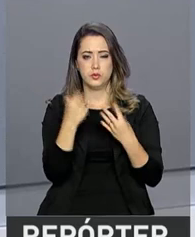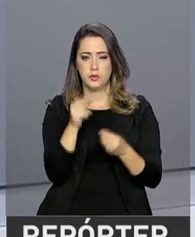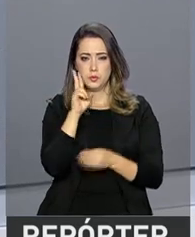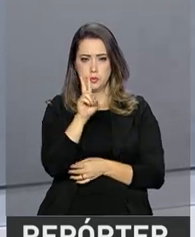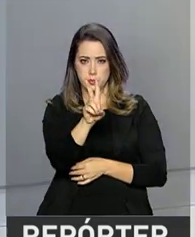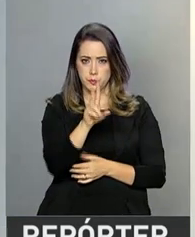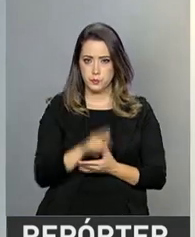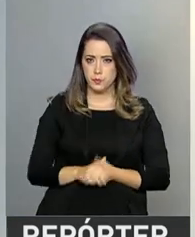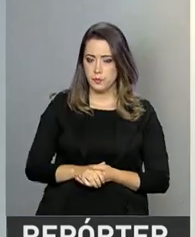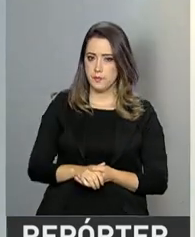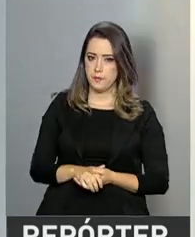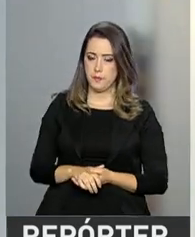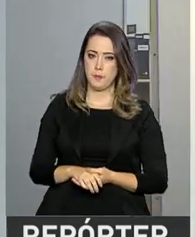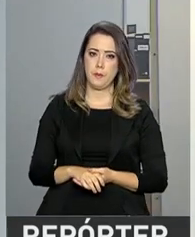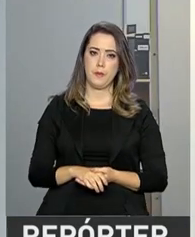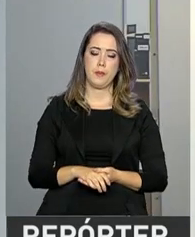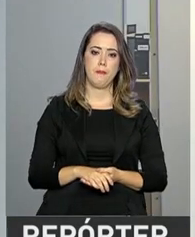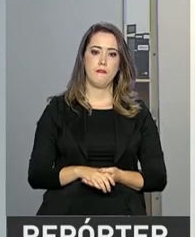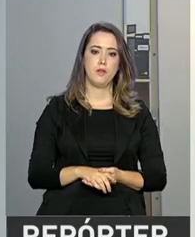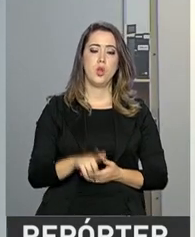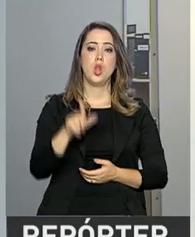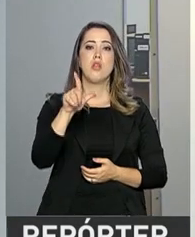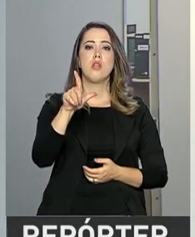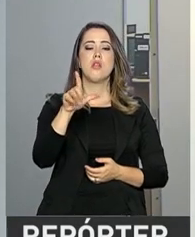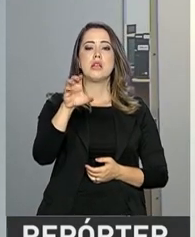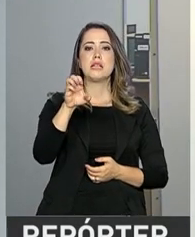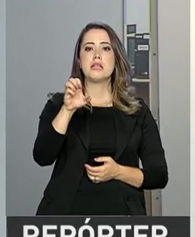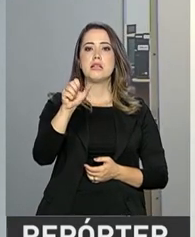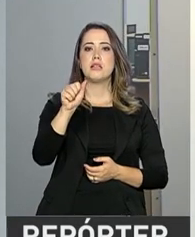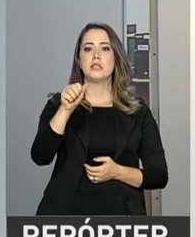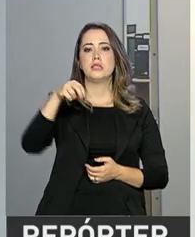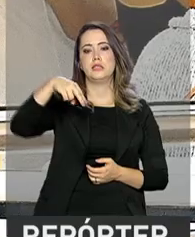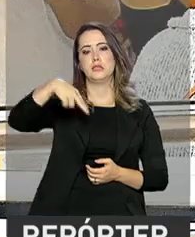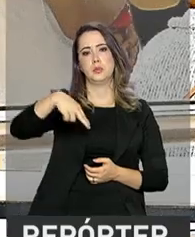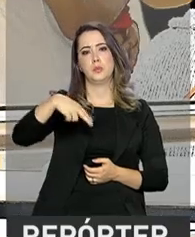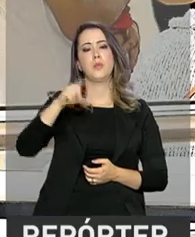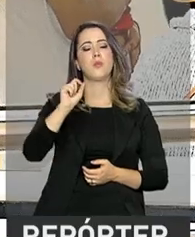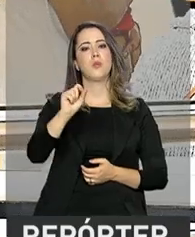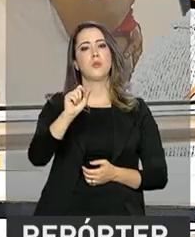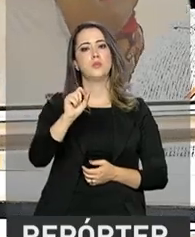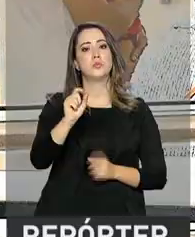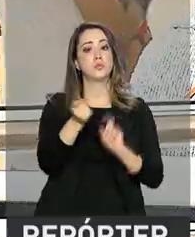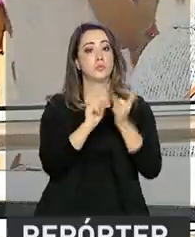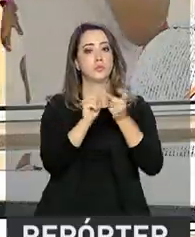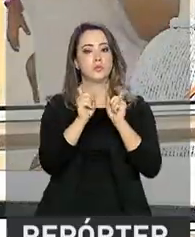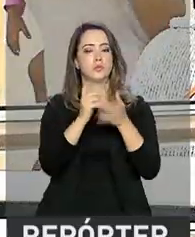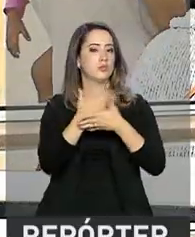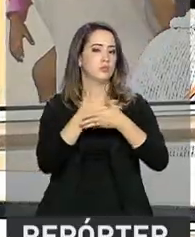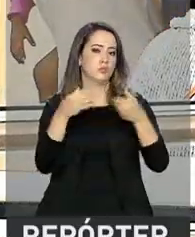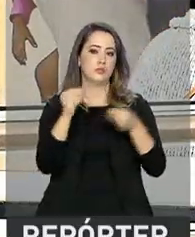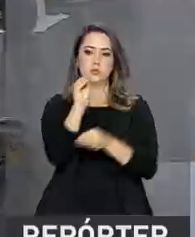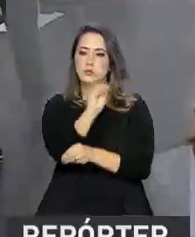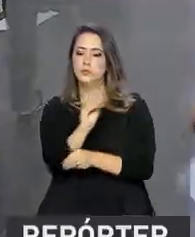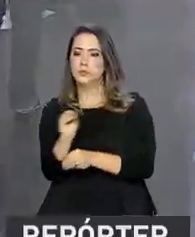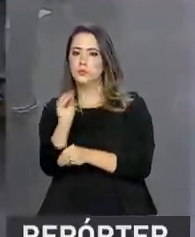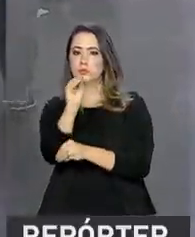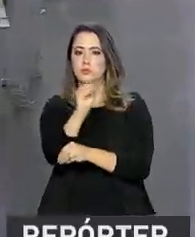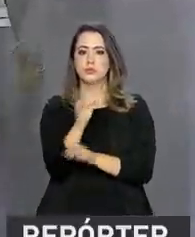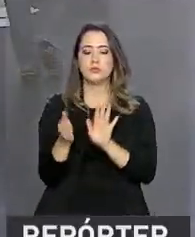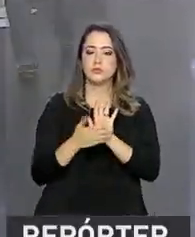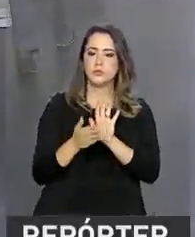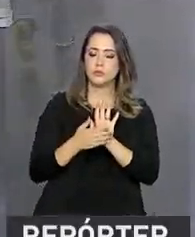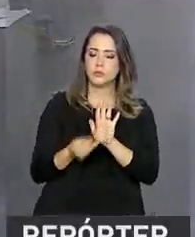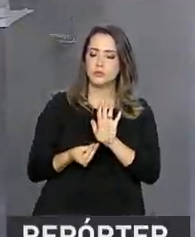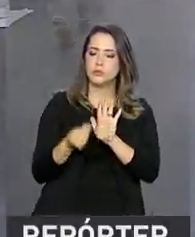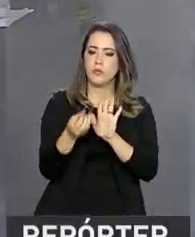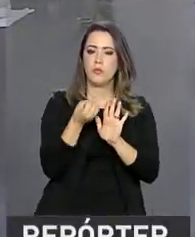Lopes. O Lean é uma filosofia de gestão voltada para melhoria no atendimento,